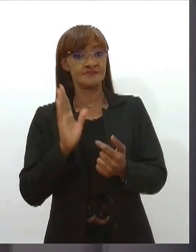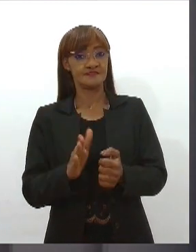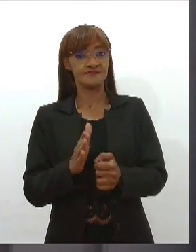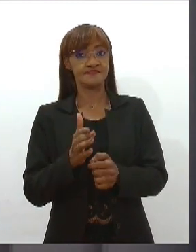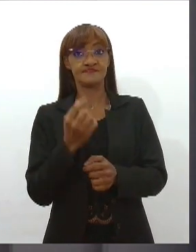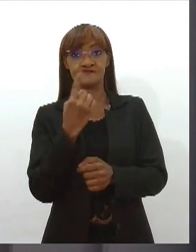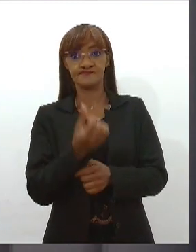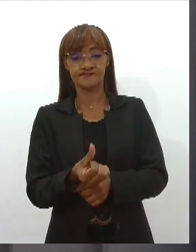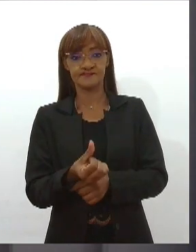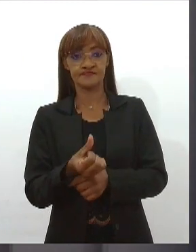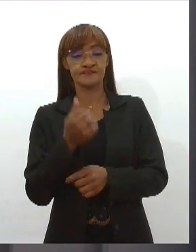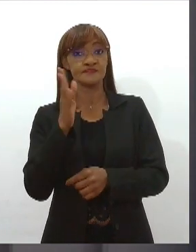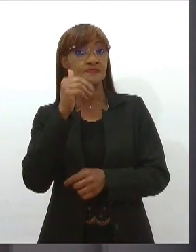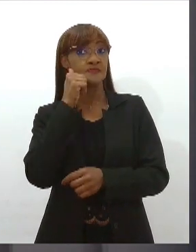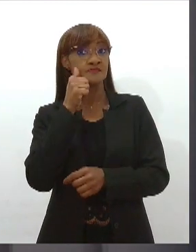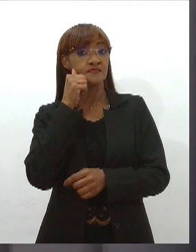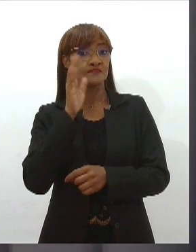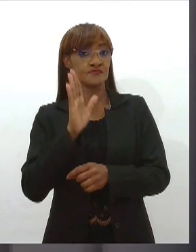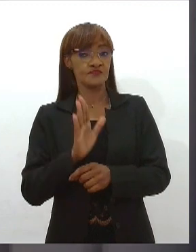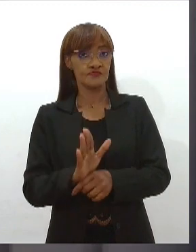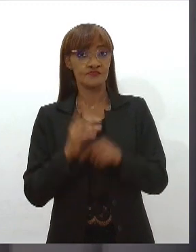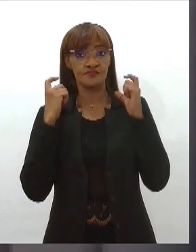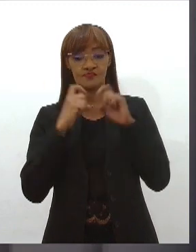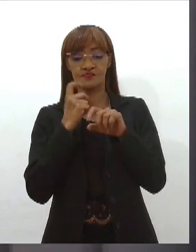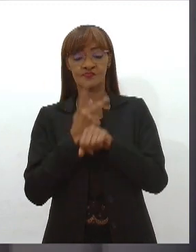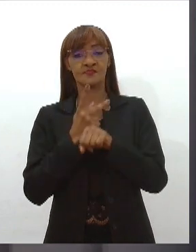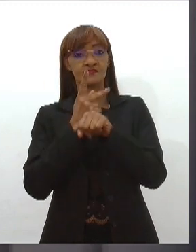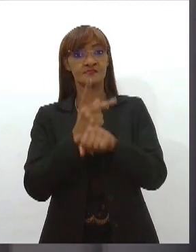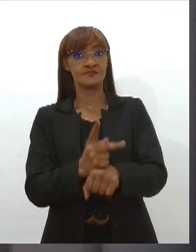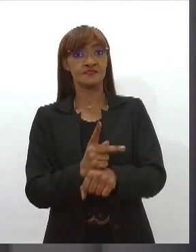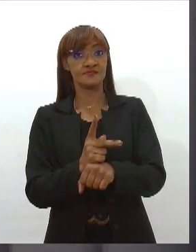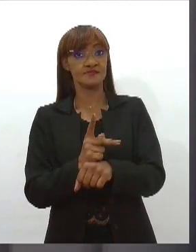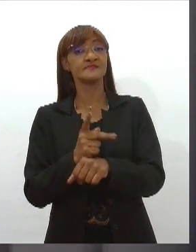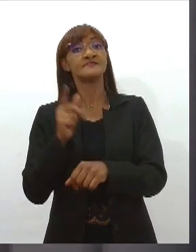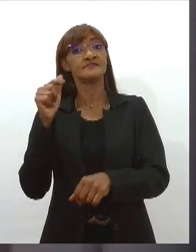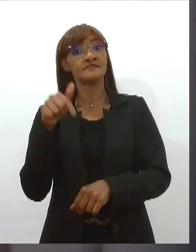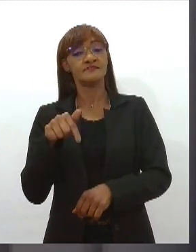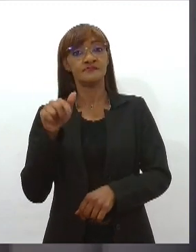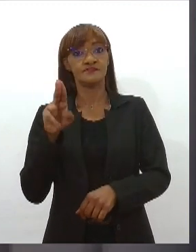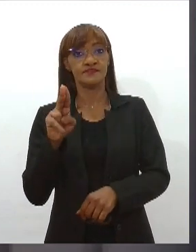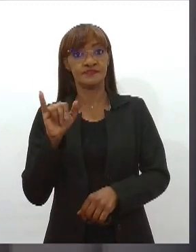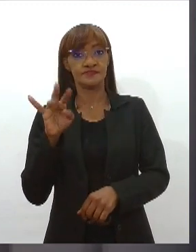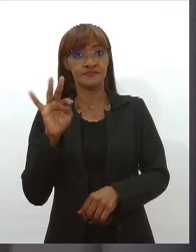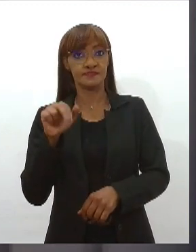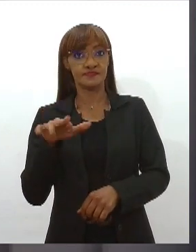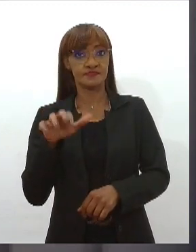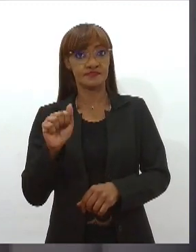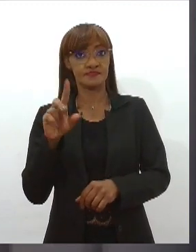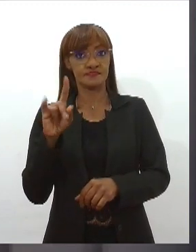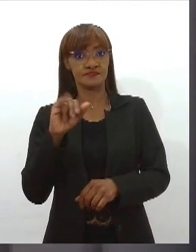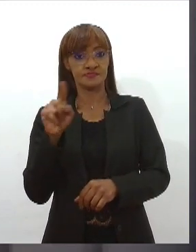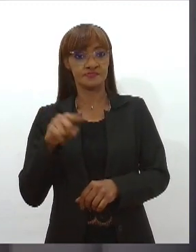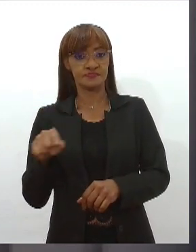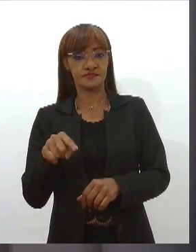medalha deputada Quintina Diniz. A honraria recebe o nome da primeira mulher eleita deputada estadual em